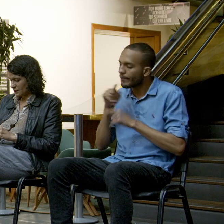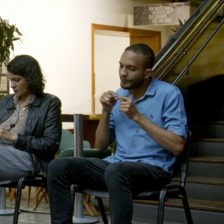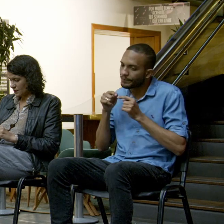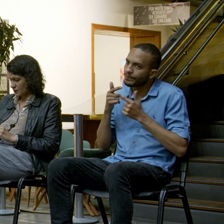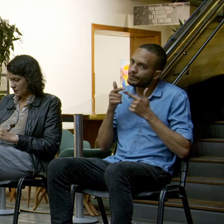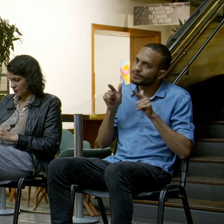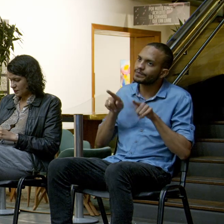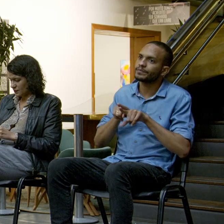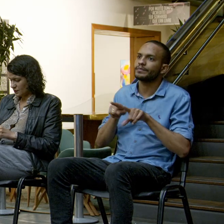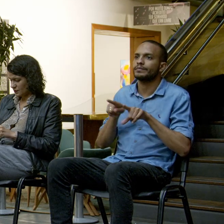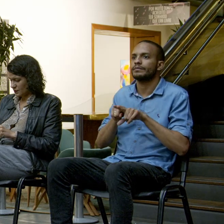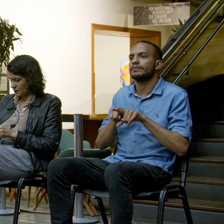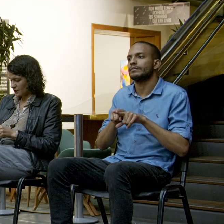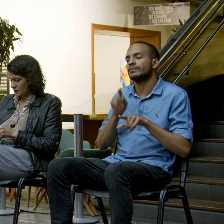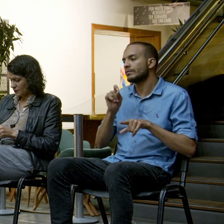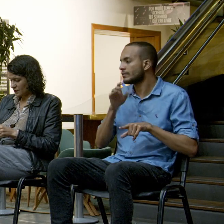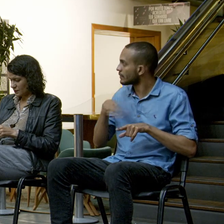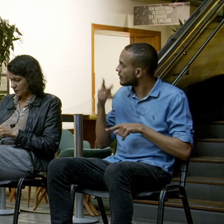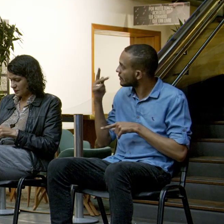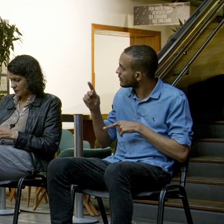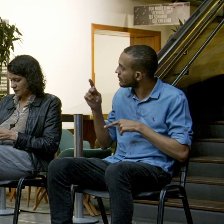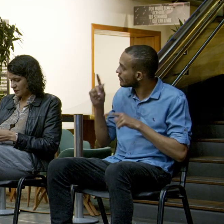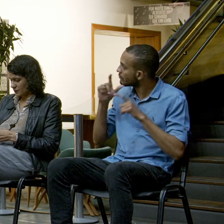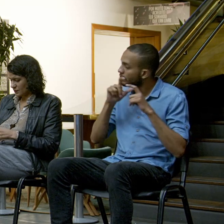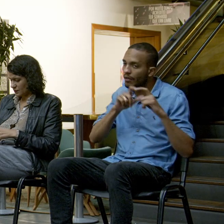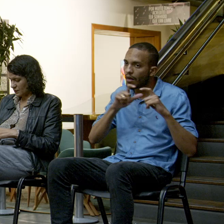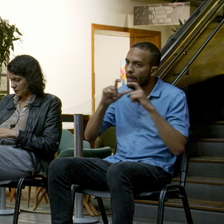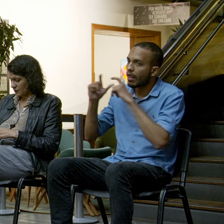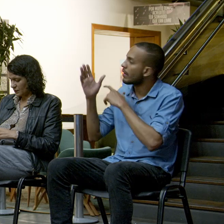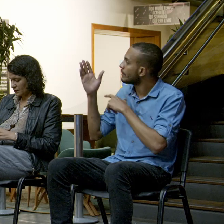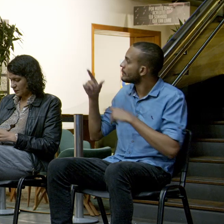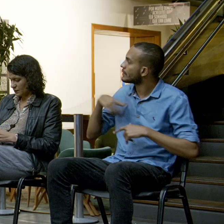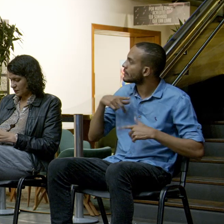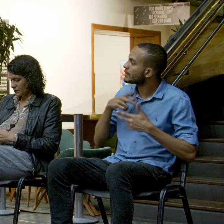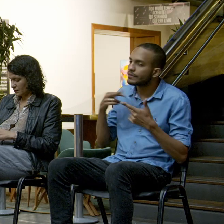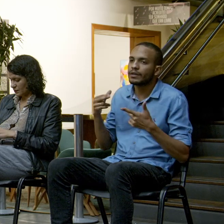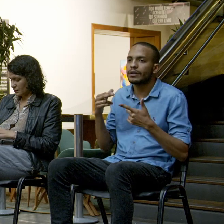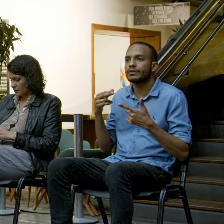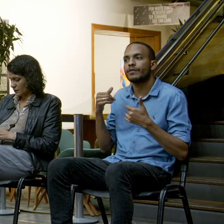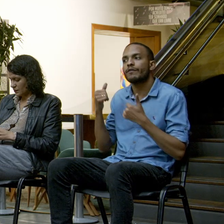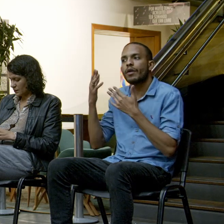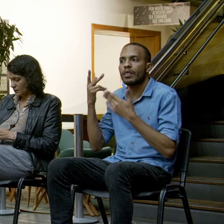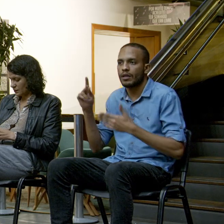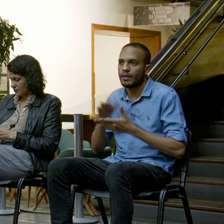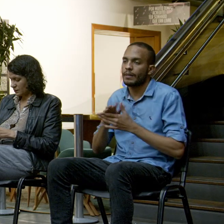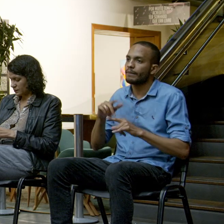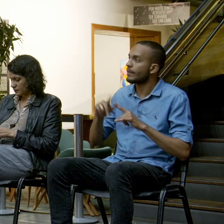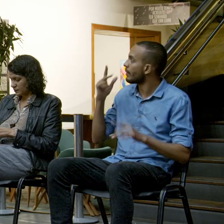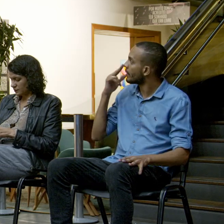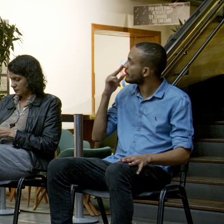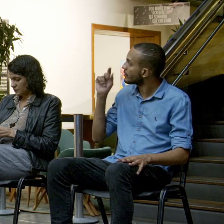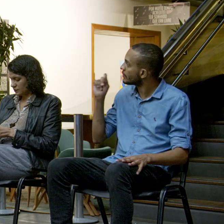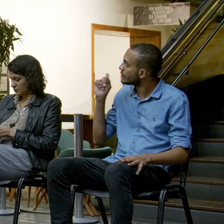e outro, em que a cavidade dessas caixas foram preenchidas com elementos externos a elas, mas que